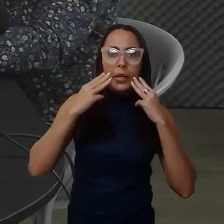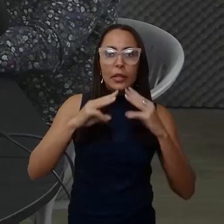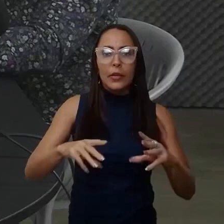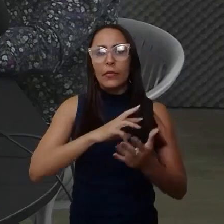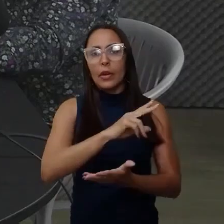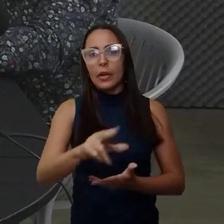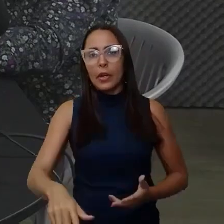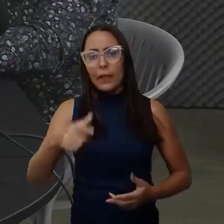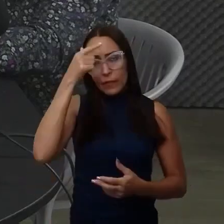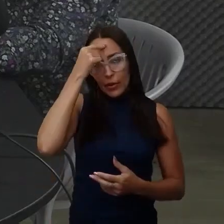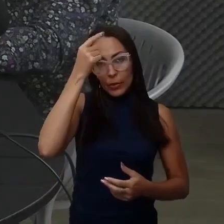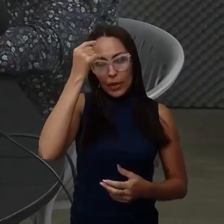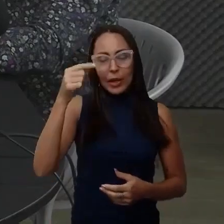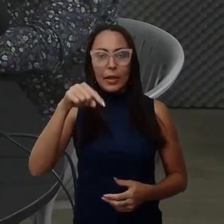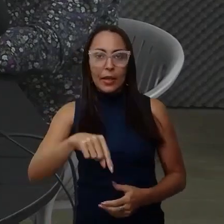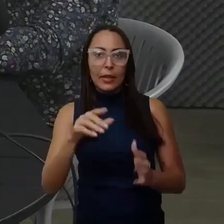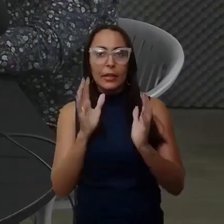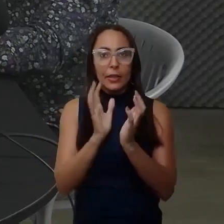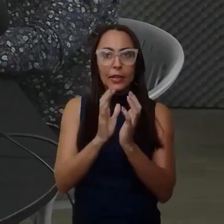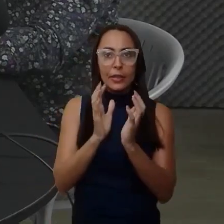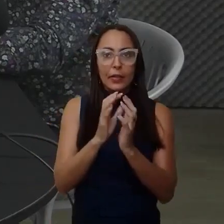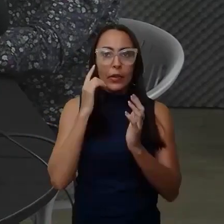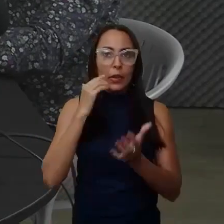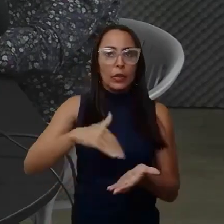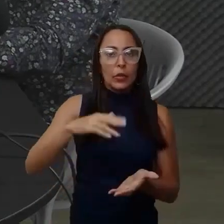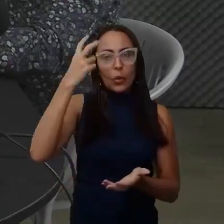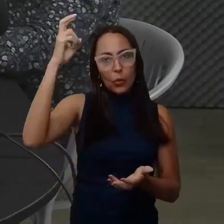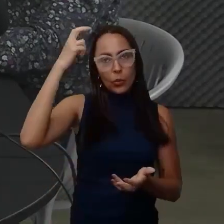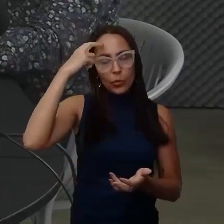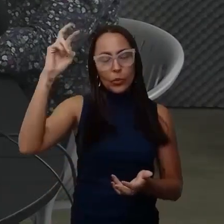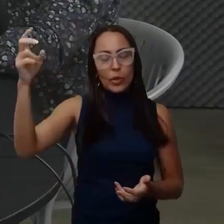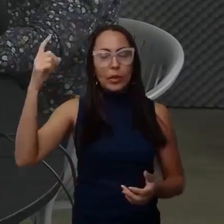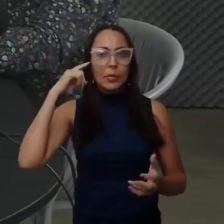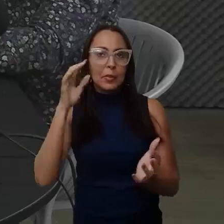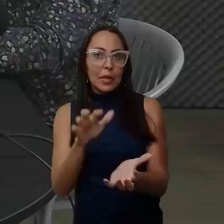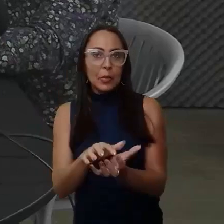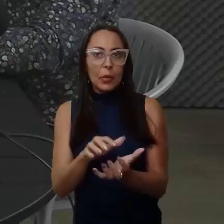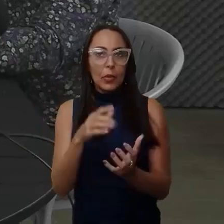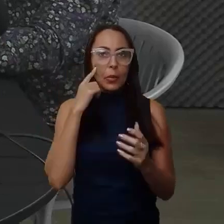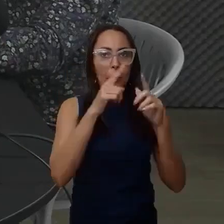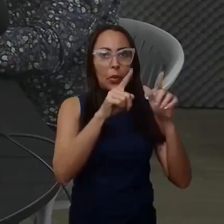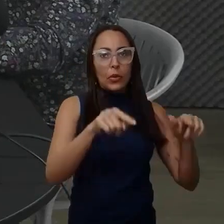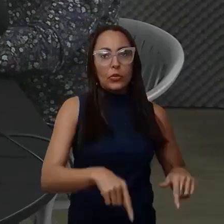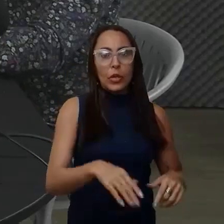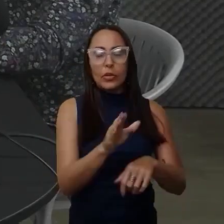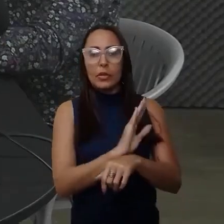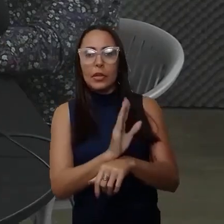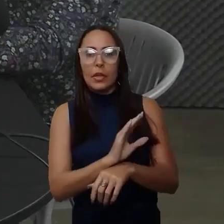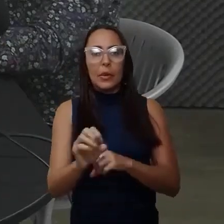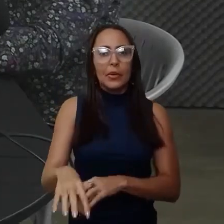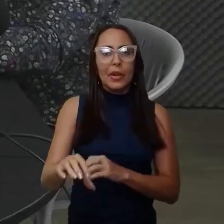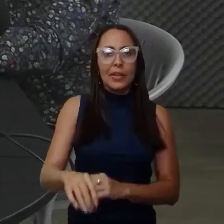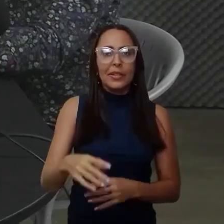várias faculdades da cidade e faz parte da equipe da Secretaria de Cultura do Estado de Pernambuco. Participou de projetos de cinema e educação e é colunista de cinema na